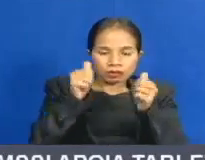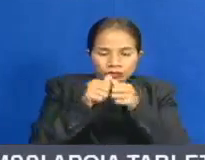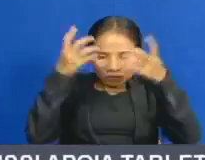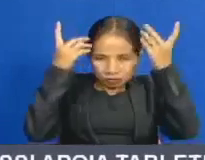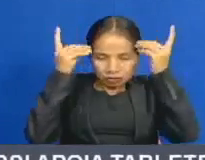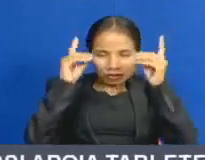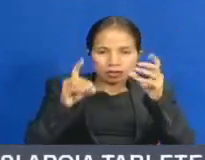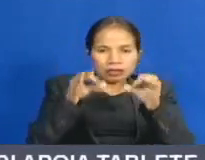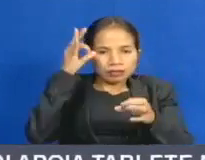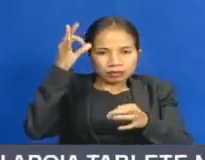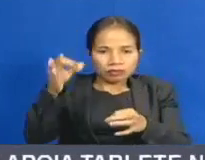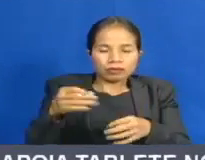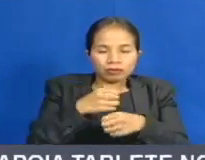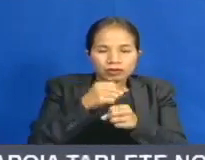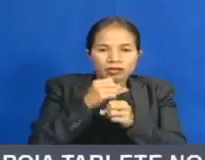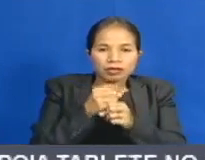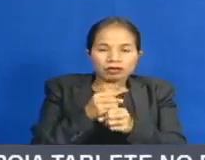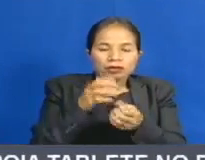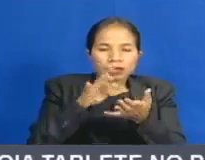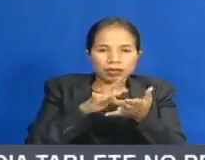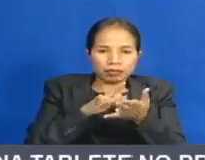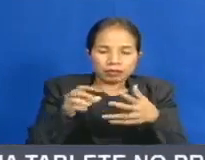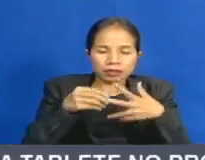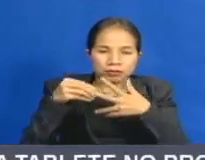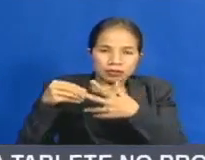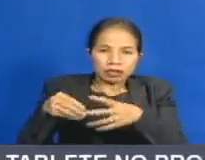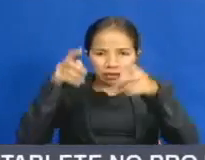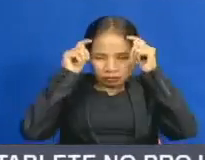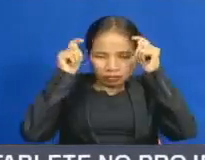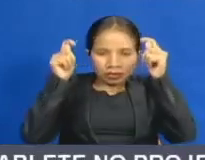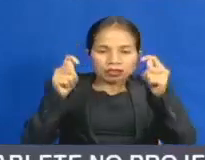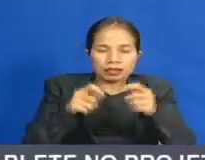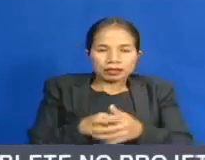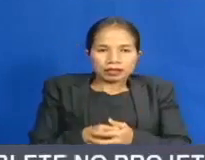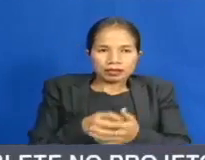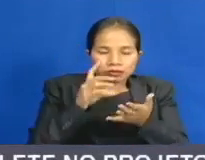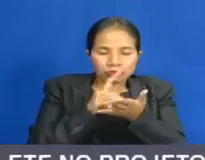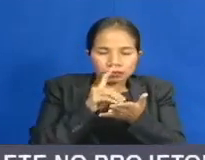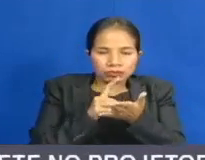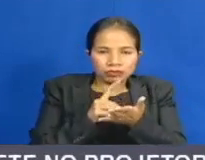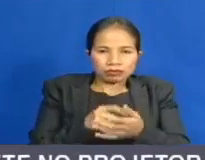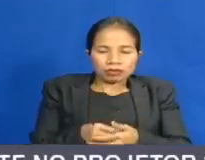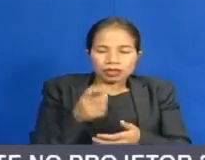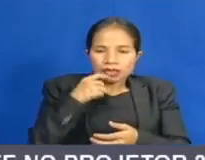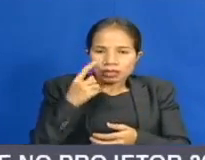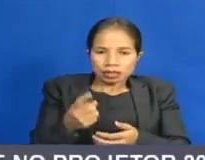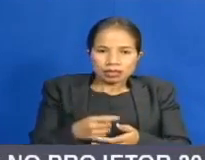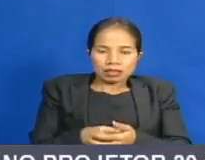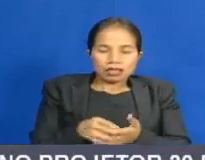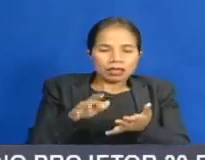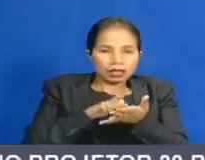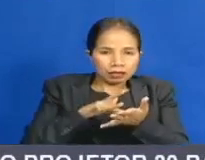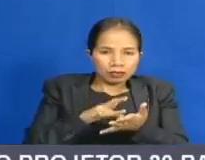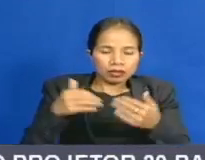disidi nuneba oing hasai husi lista medikamentu esensial Timor Leste nia. Dr. Celeste Chalmers afirma, antibiótico